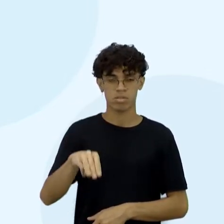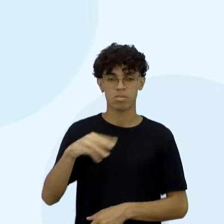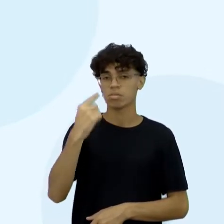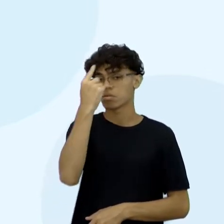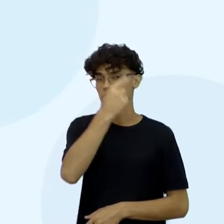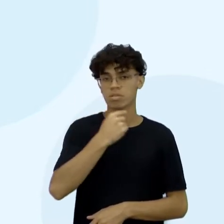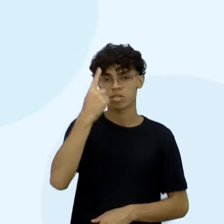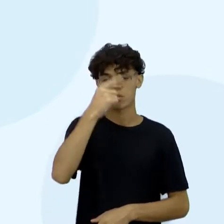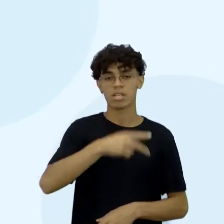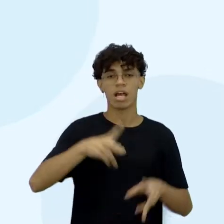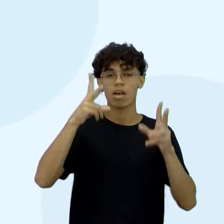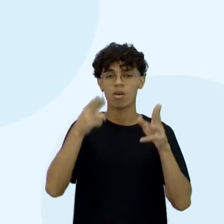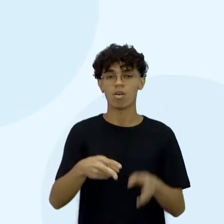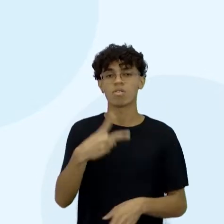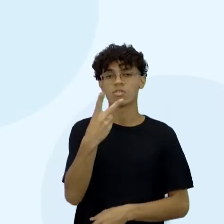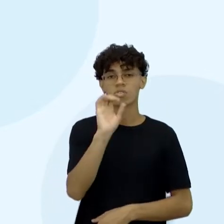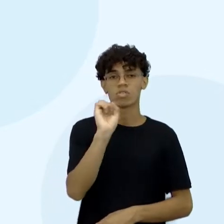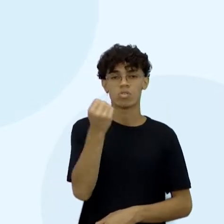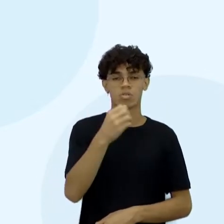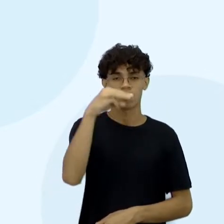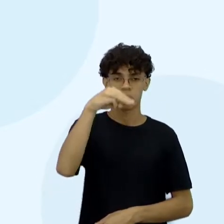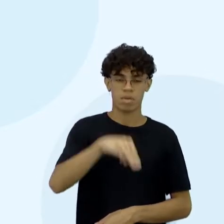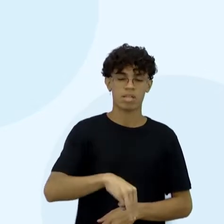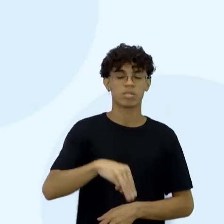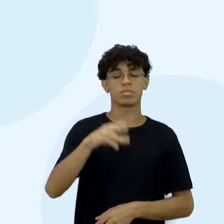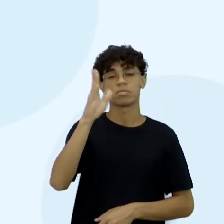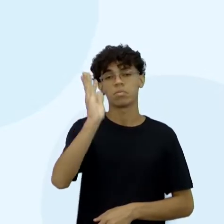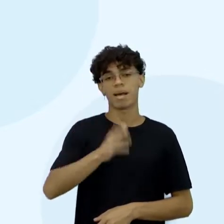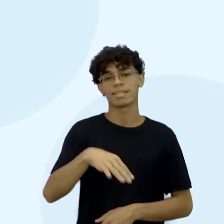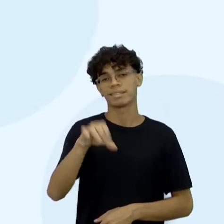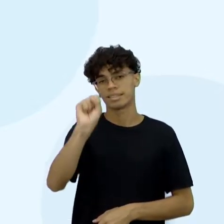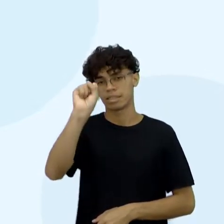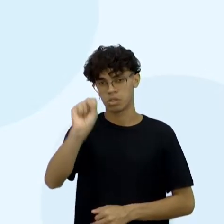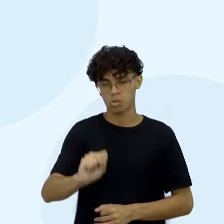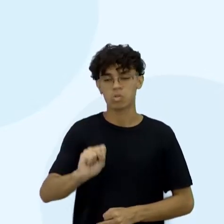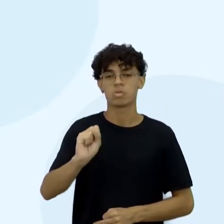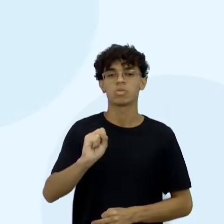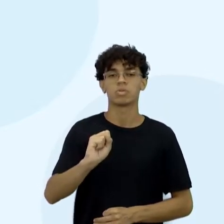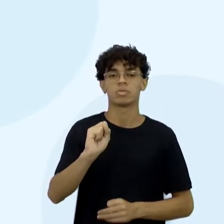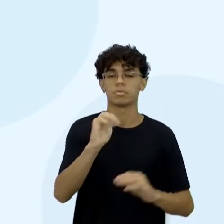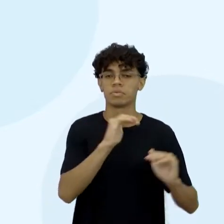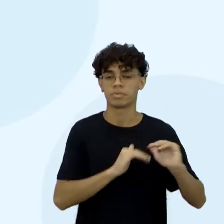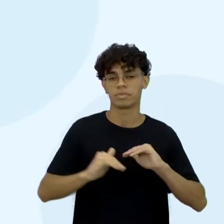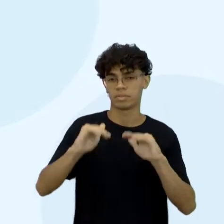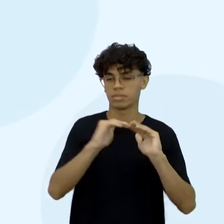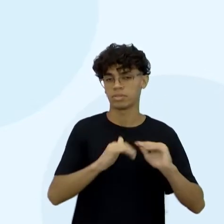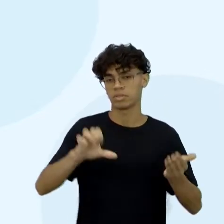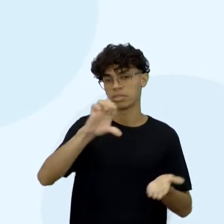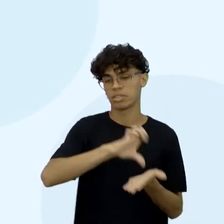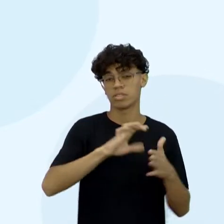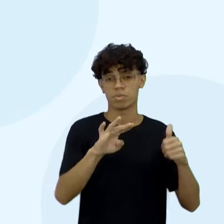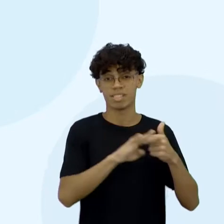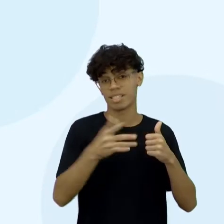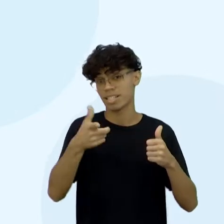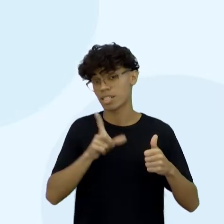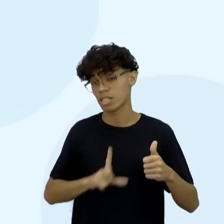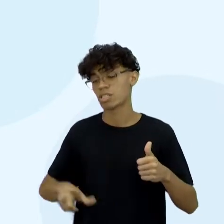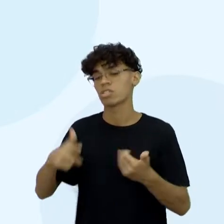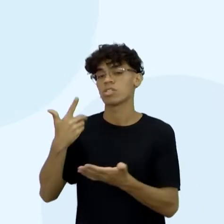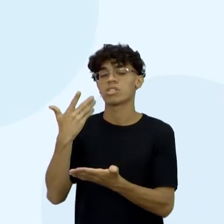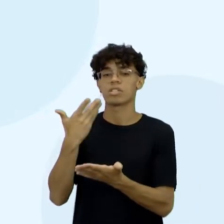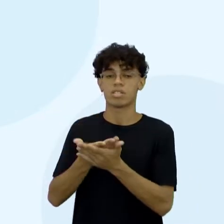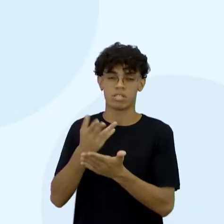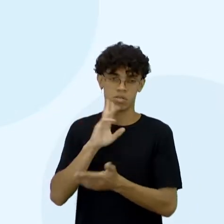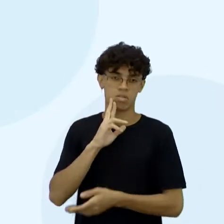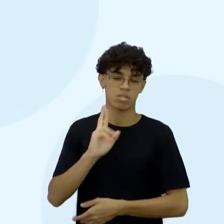coisa que 28 metros por segundo, né? Para a gente adequar as unidades de medida antes de fazer os estudos, né? E ele